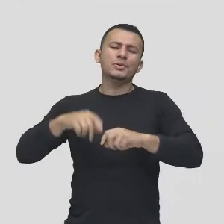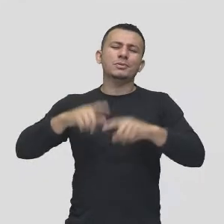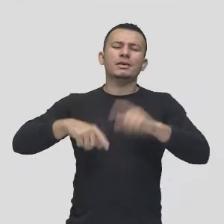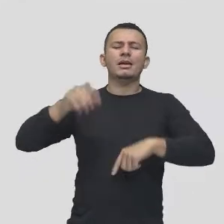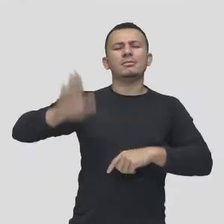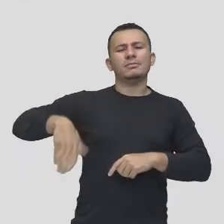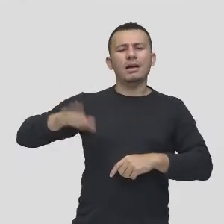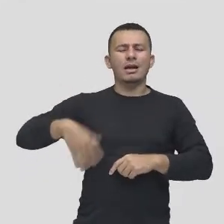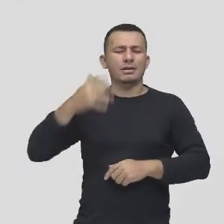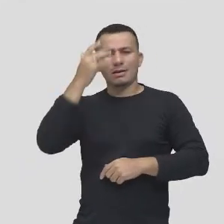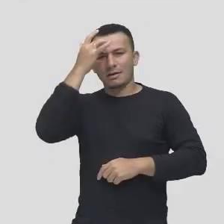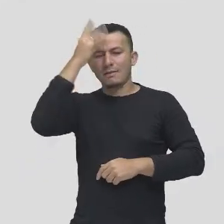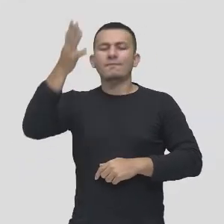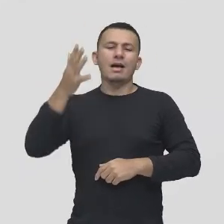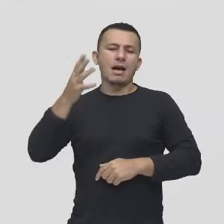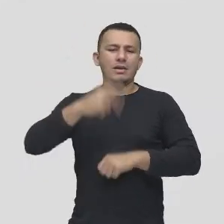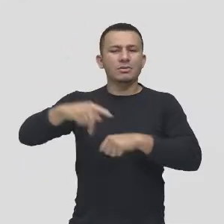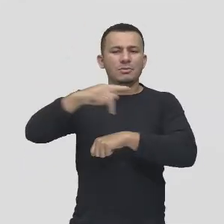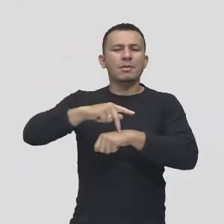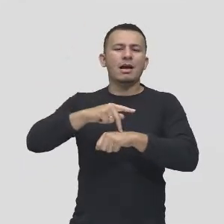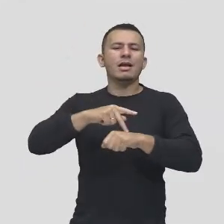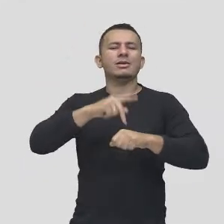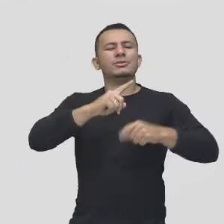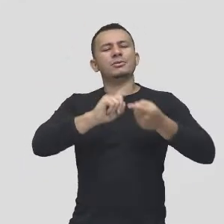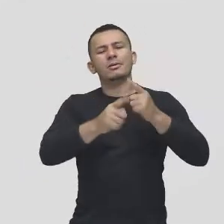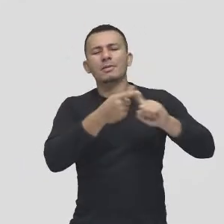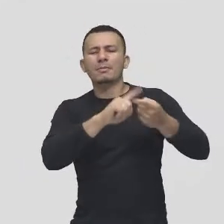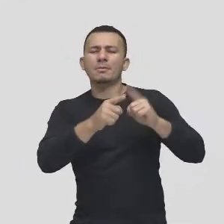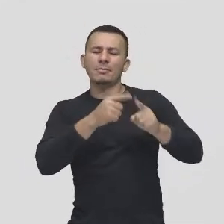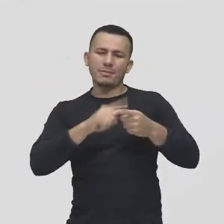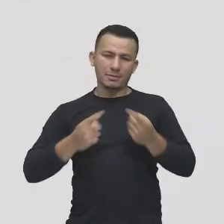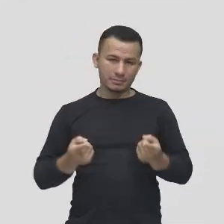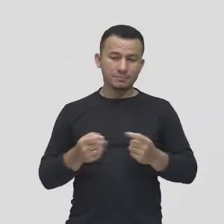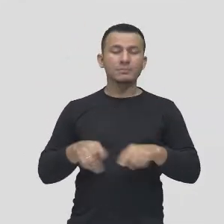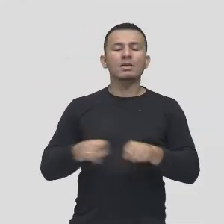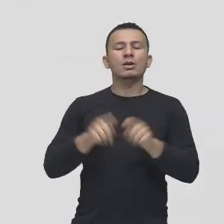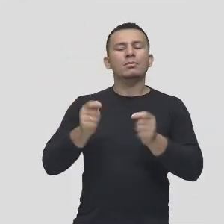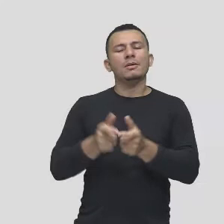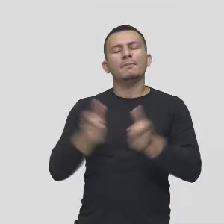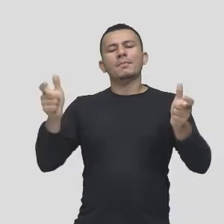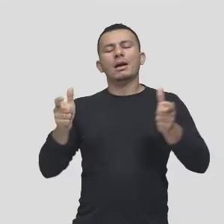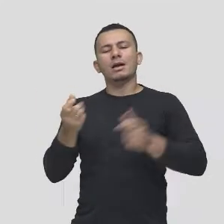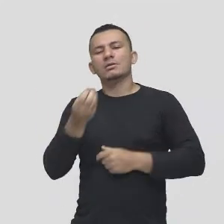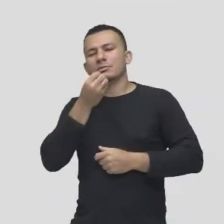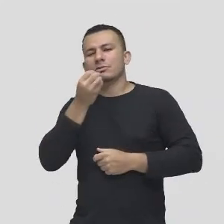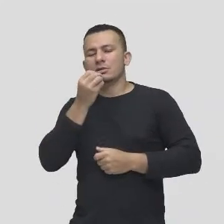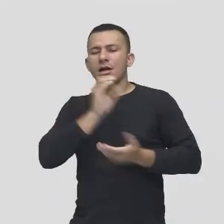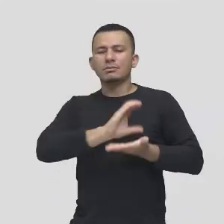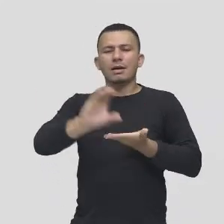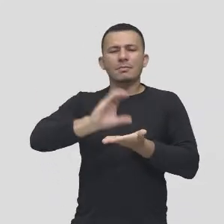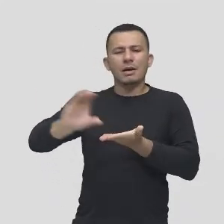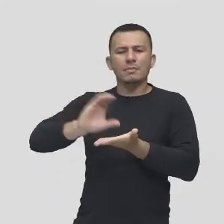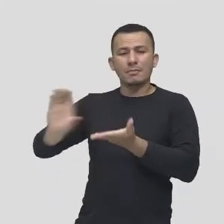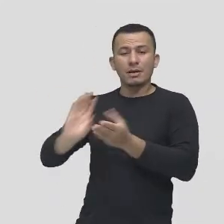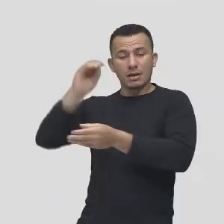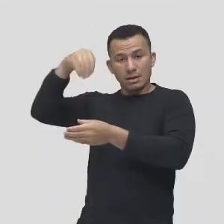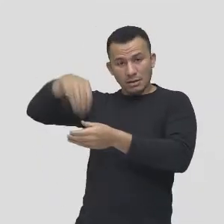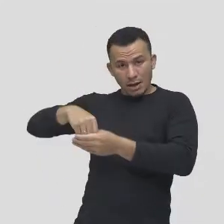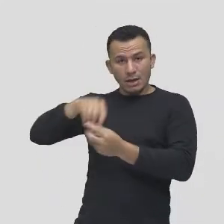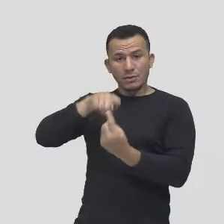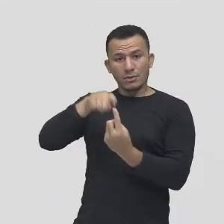então fica mais fácil para esses países negociarem entre si, né? E ampliar as oportunidades de investimento dentro dos